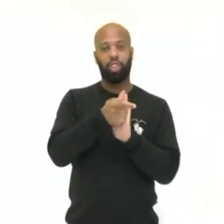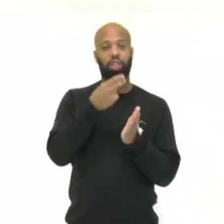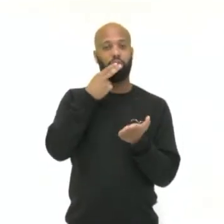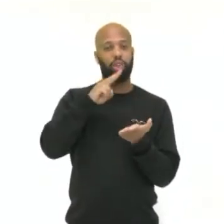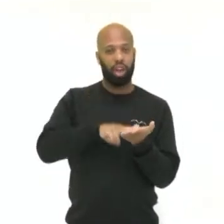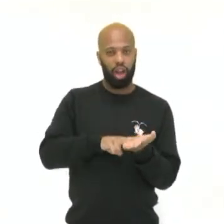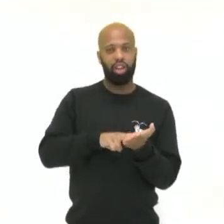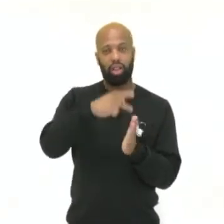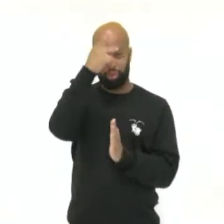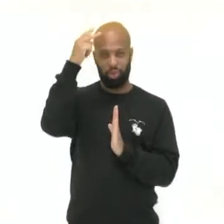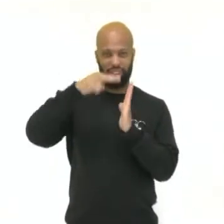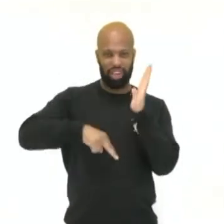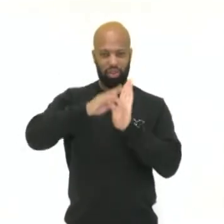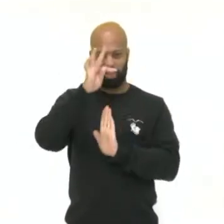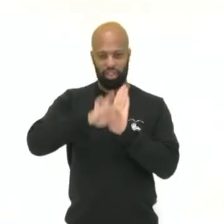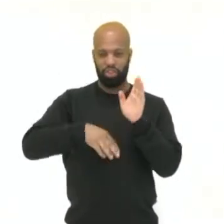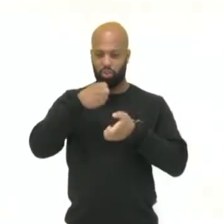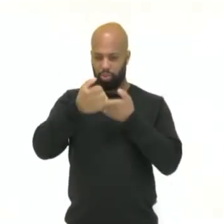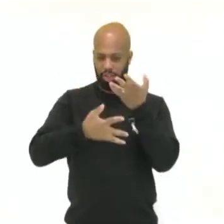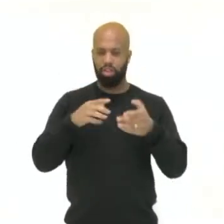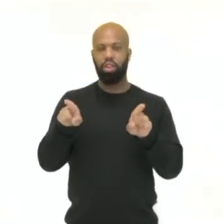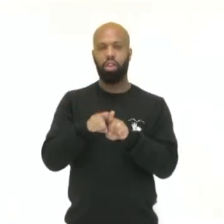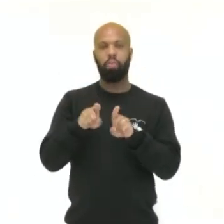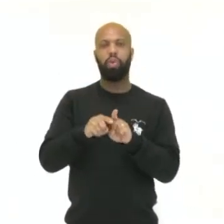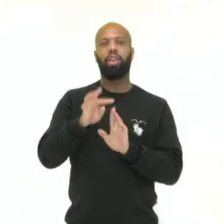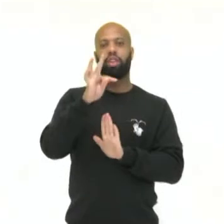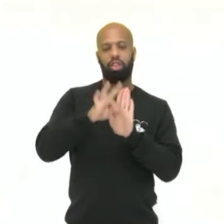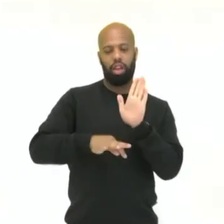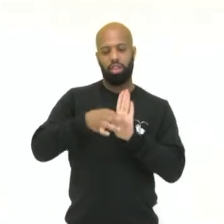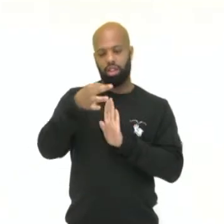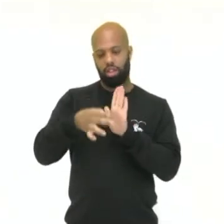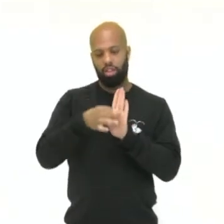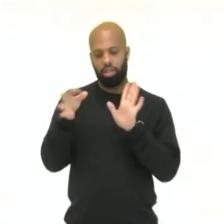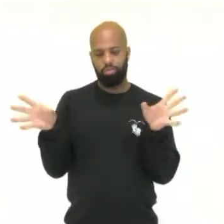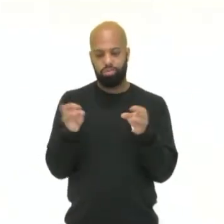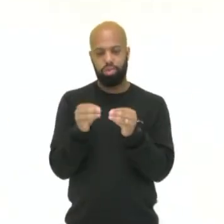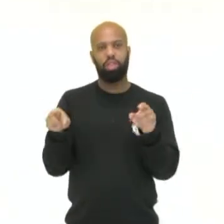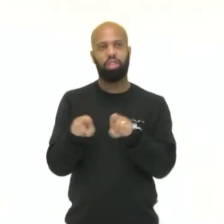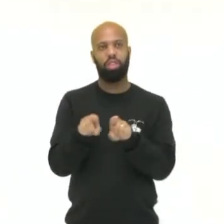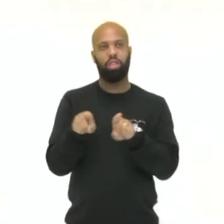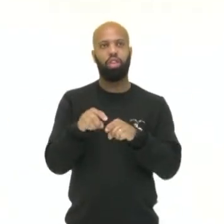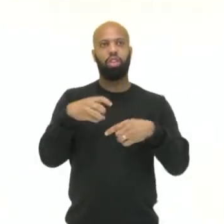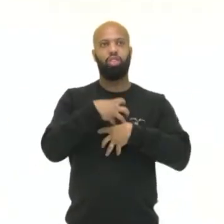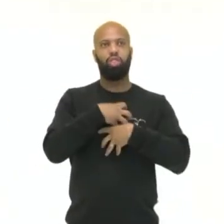opinião, resenha crítica, para posicionar-se frente à questão controversa de forma